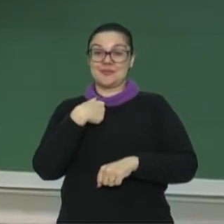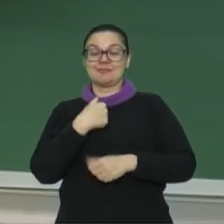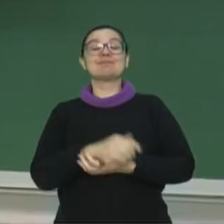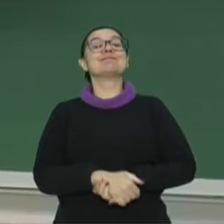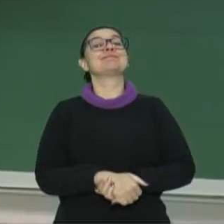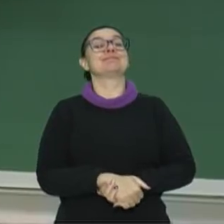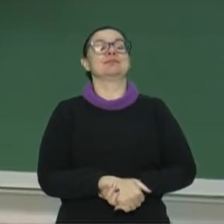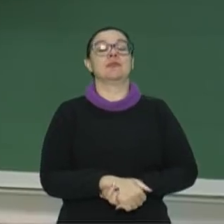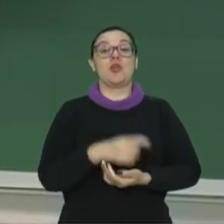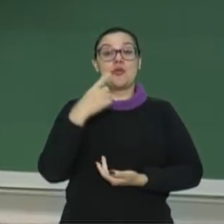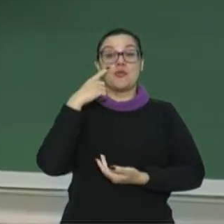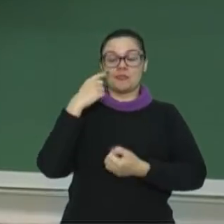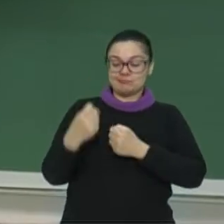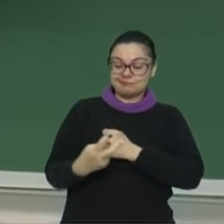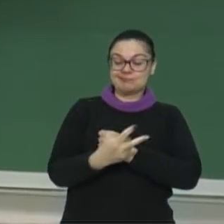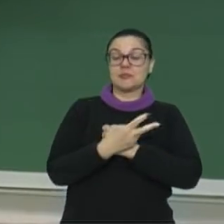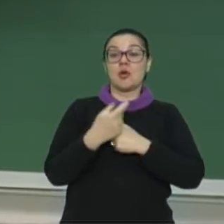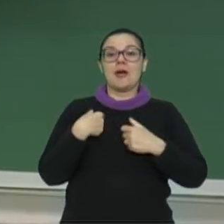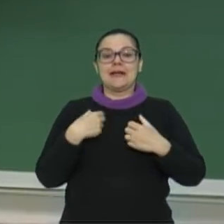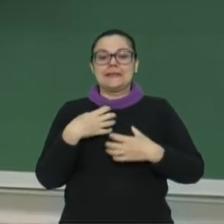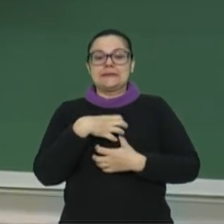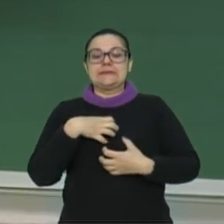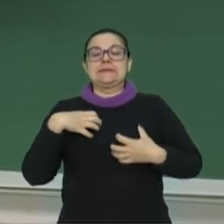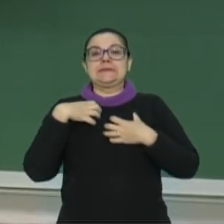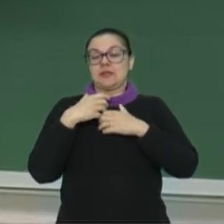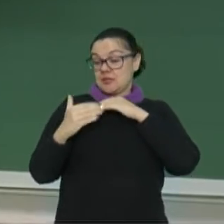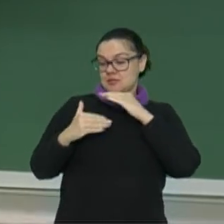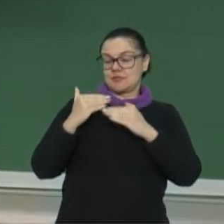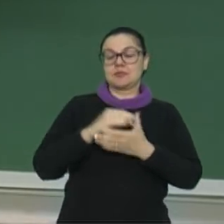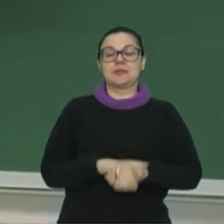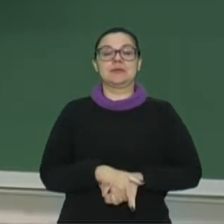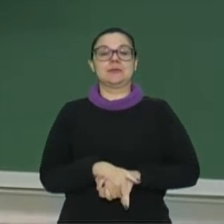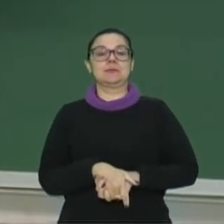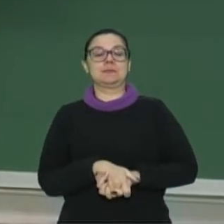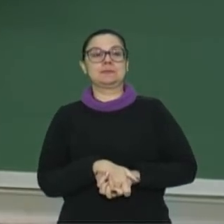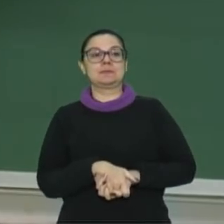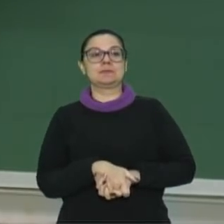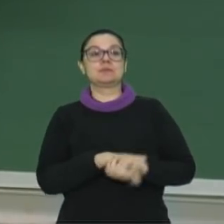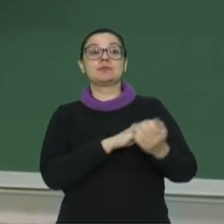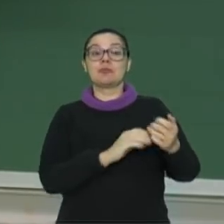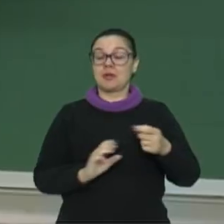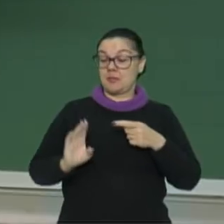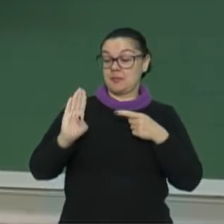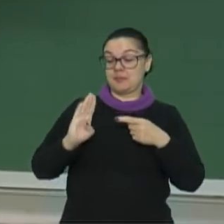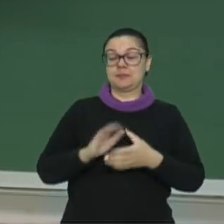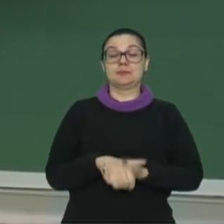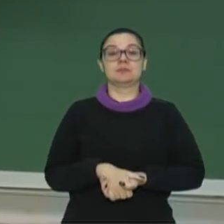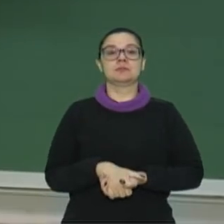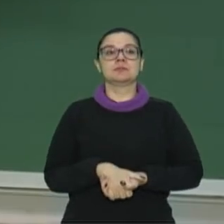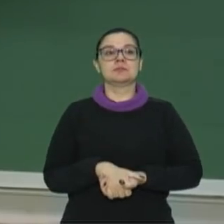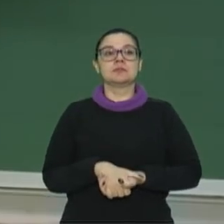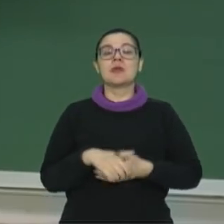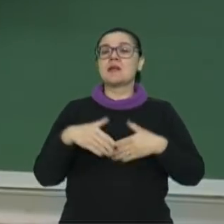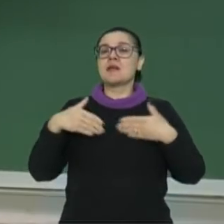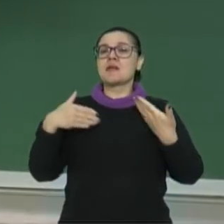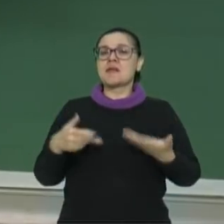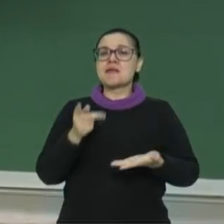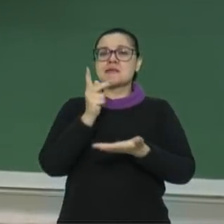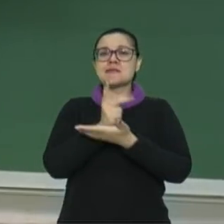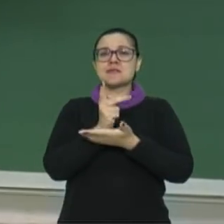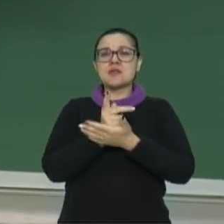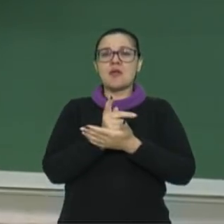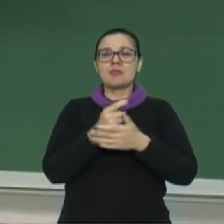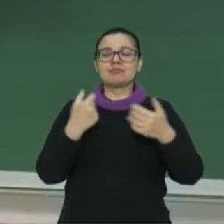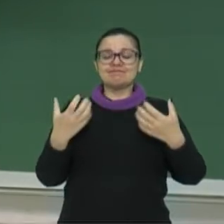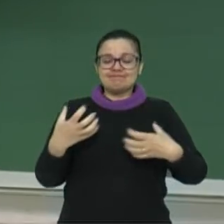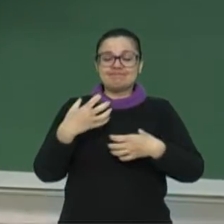é grande, né, como é profundo o nosso desenvolvimento. Então a letra A está certa. Letra B, quem se faz vítima? Pessoas com